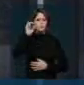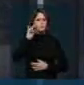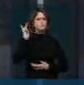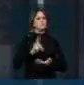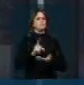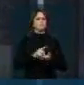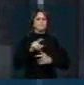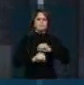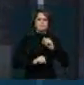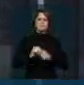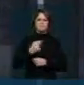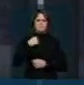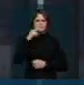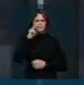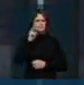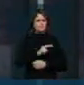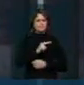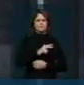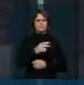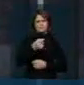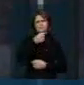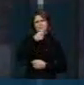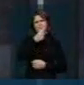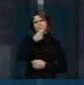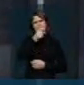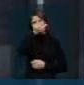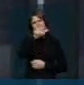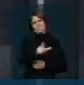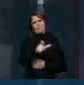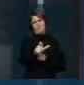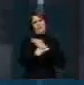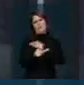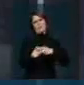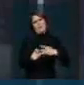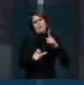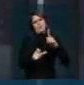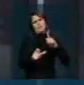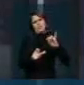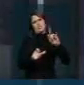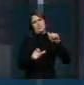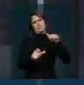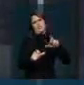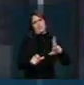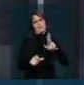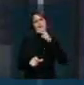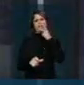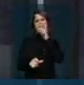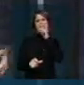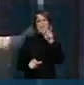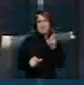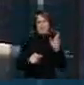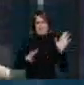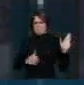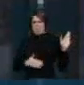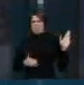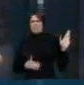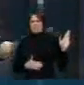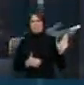sinceramente, ao ver a entrevista do ministro do Supremo Gilmar Mendes, de usar as palavras